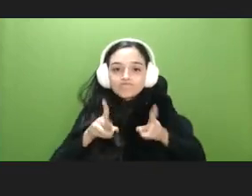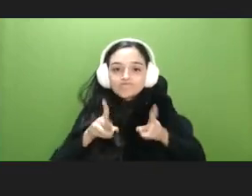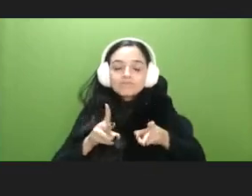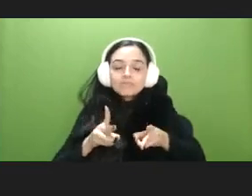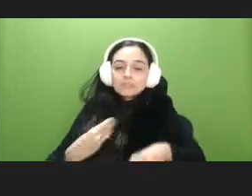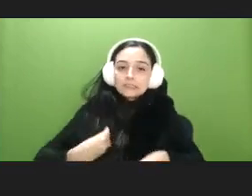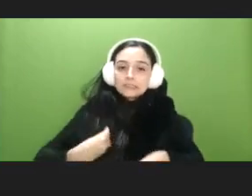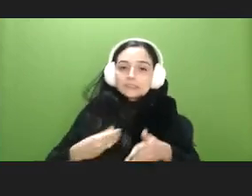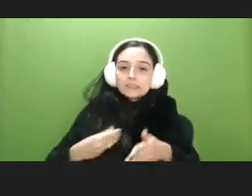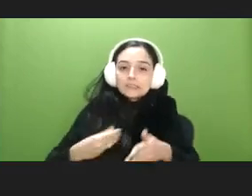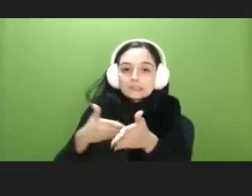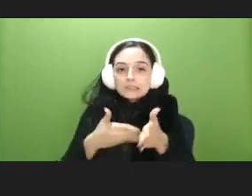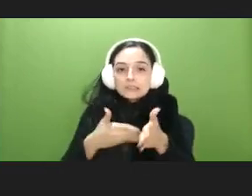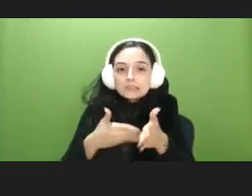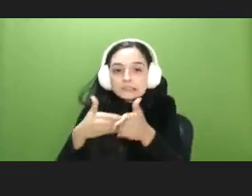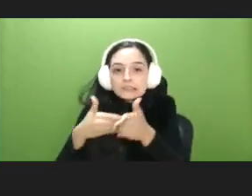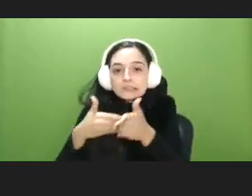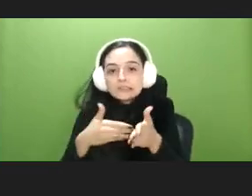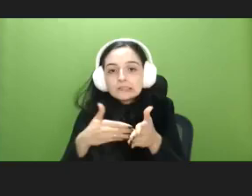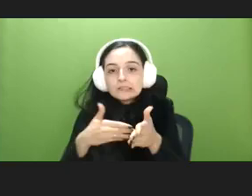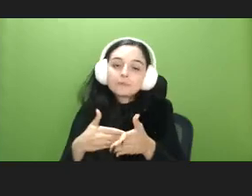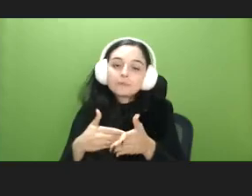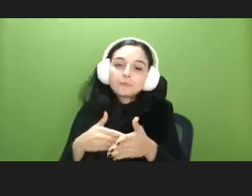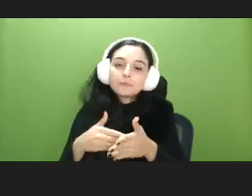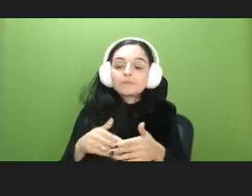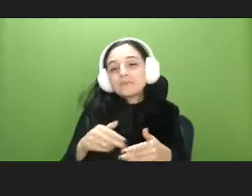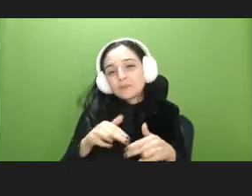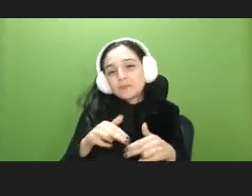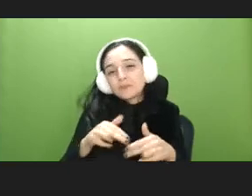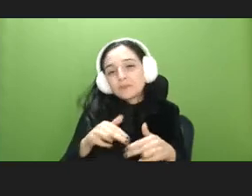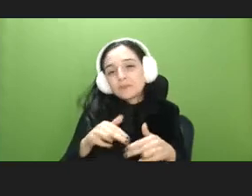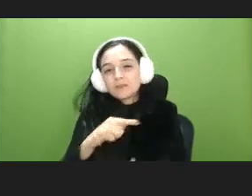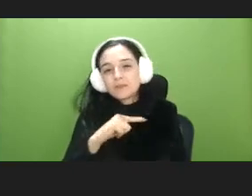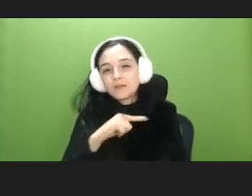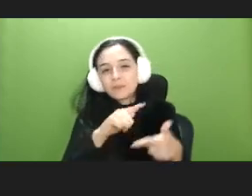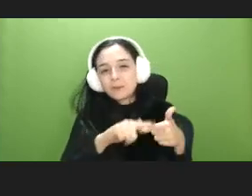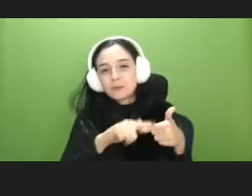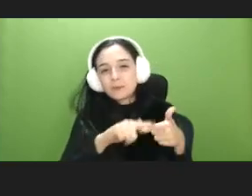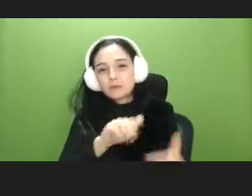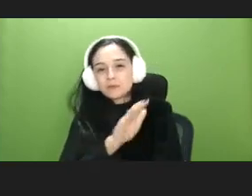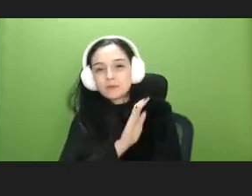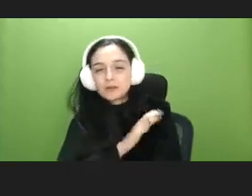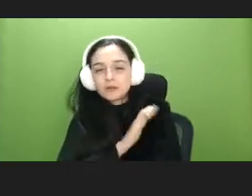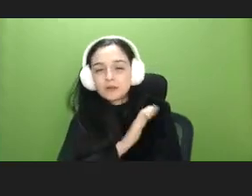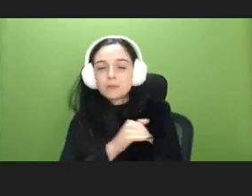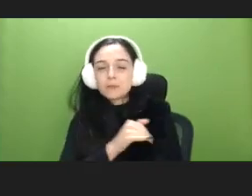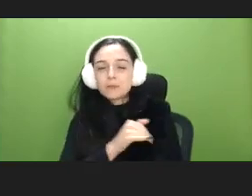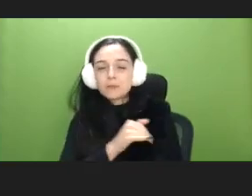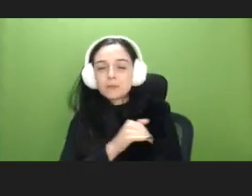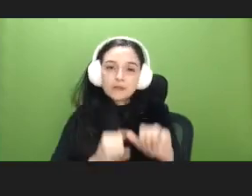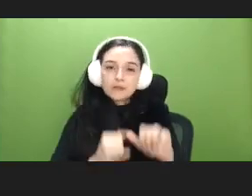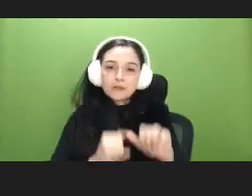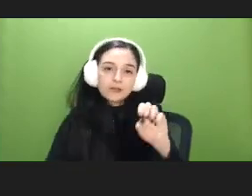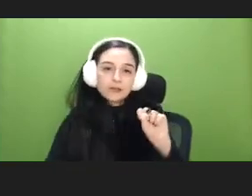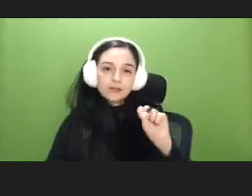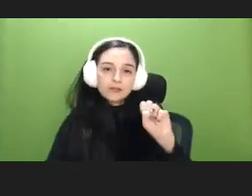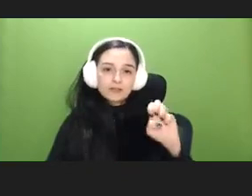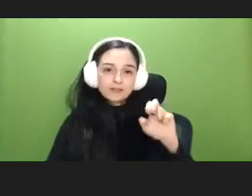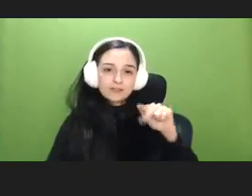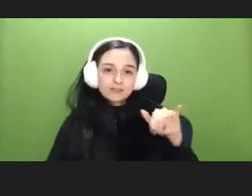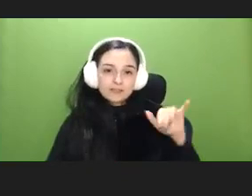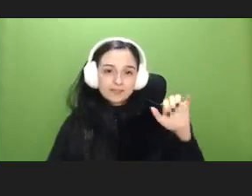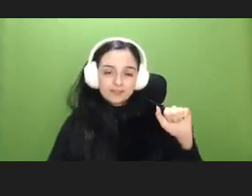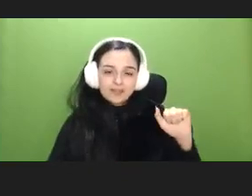né? Pessoas que têm problemas cardíacos, como insuficiência cardíaca, como angina, como